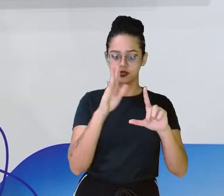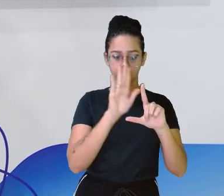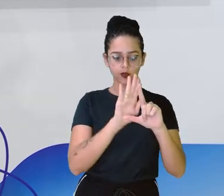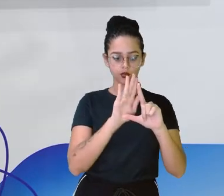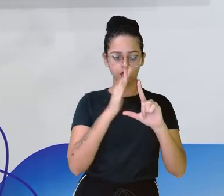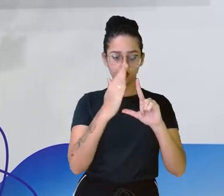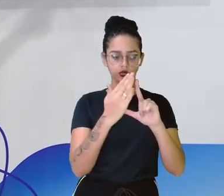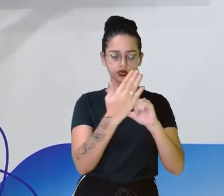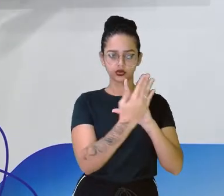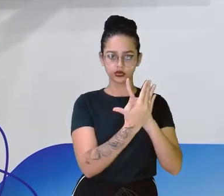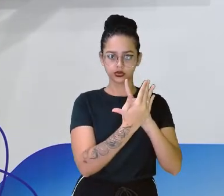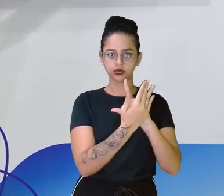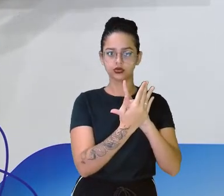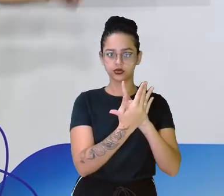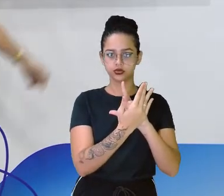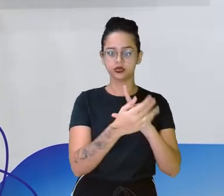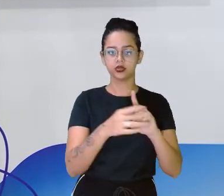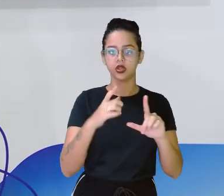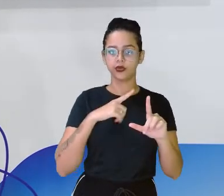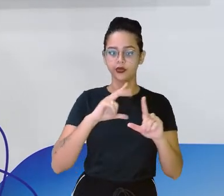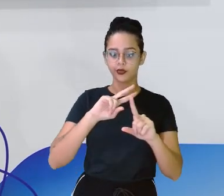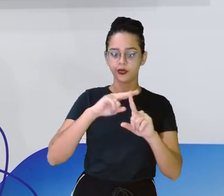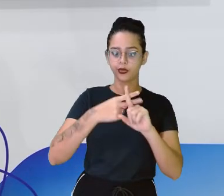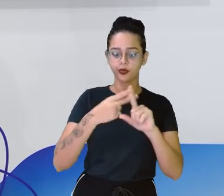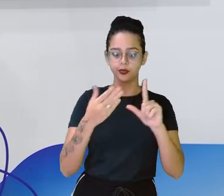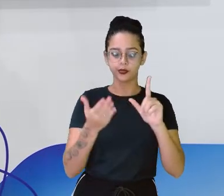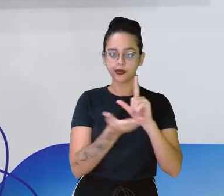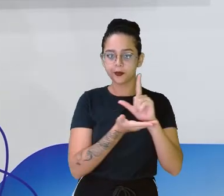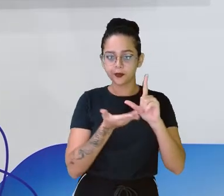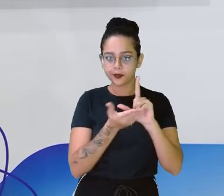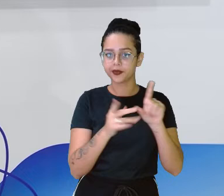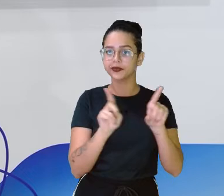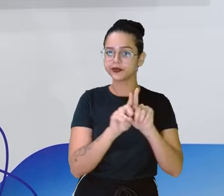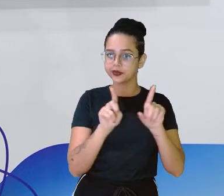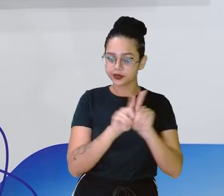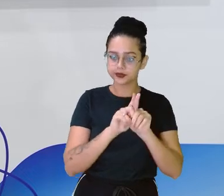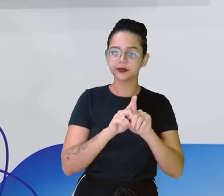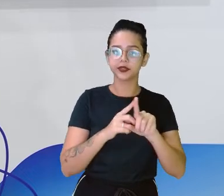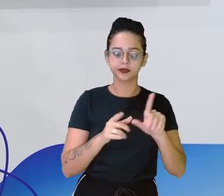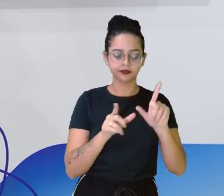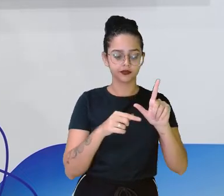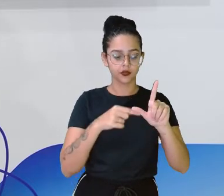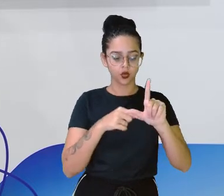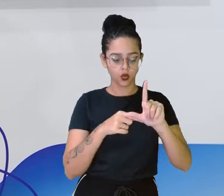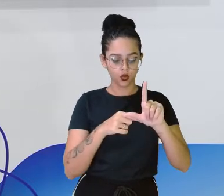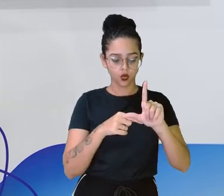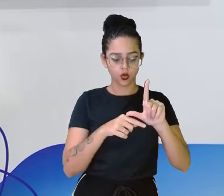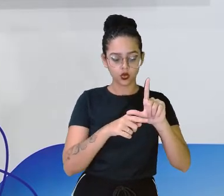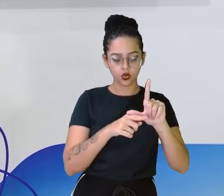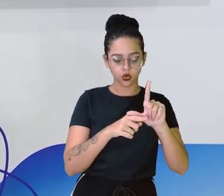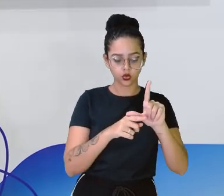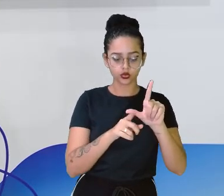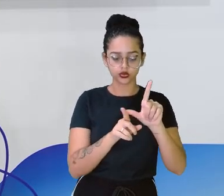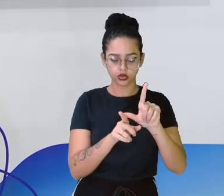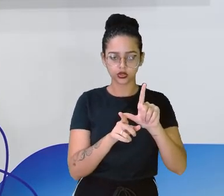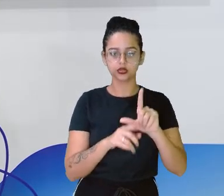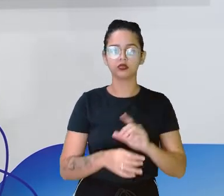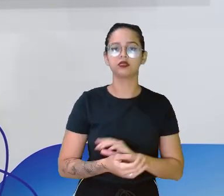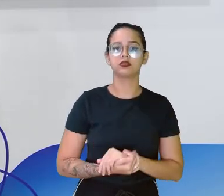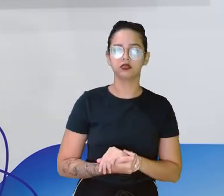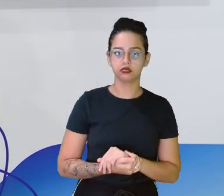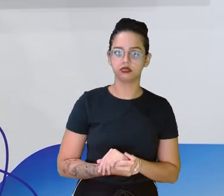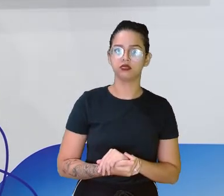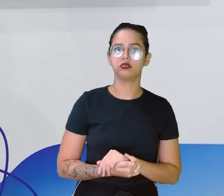laterais. Eu vou ter o dobro nas arestas. Faces laterais.